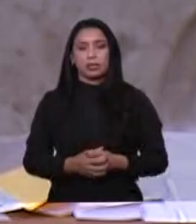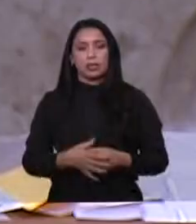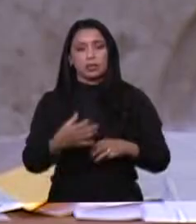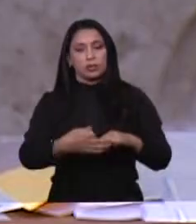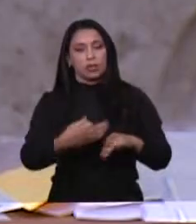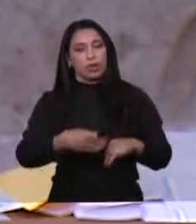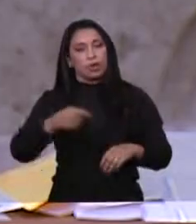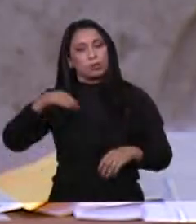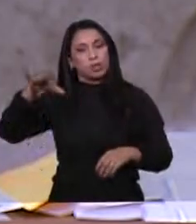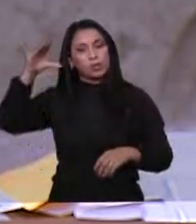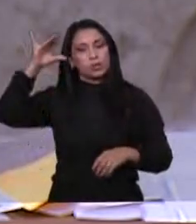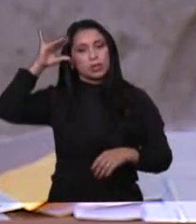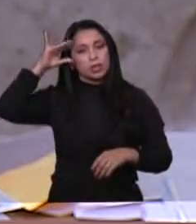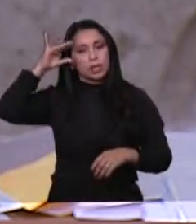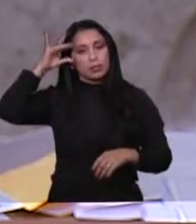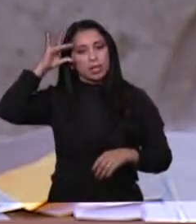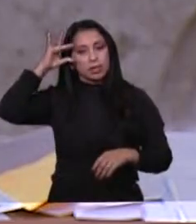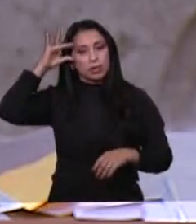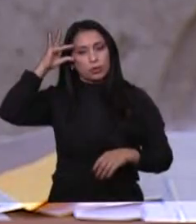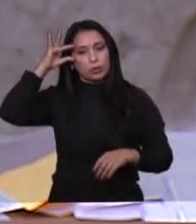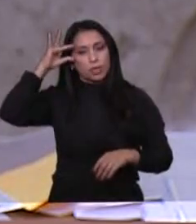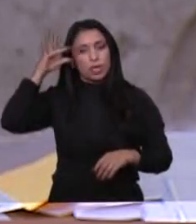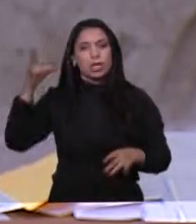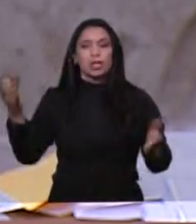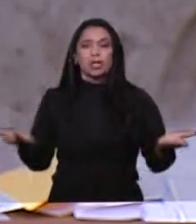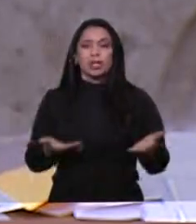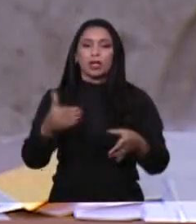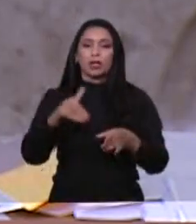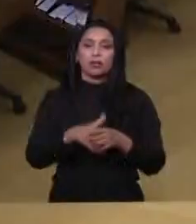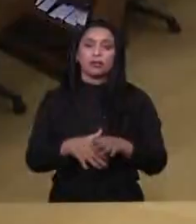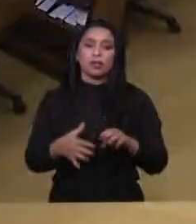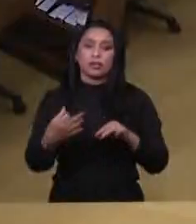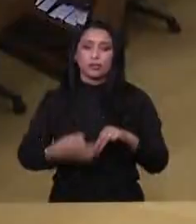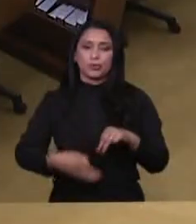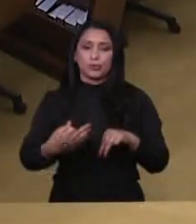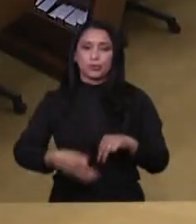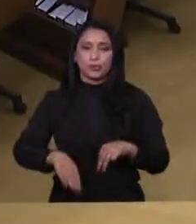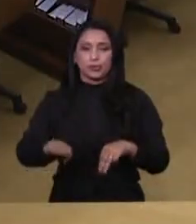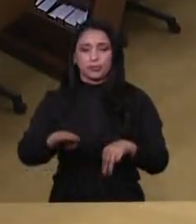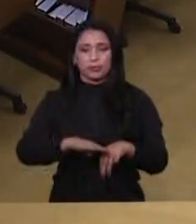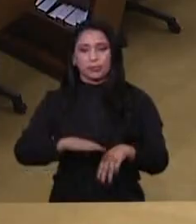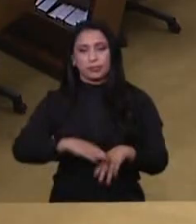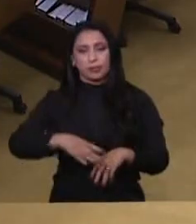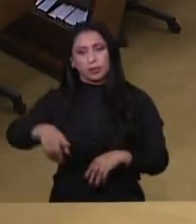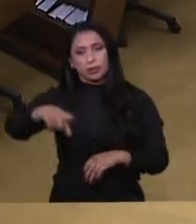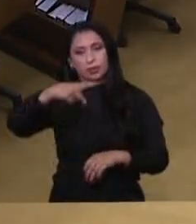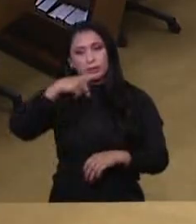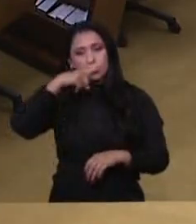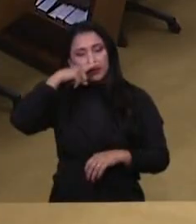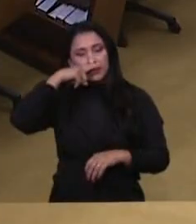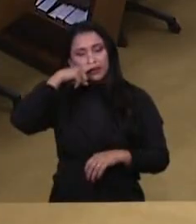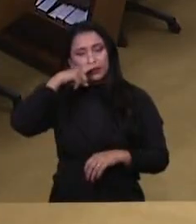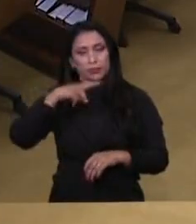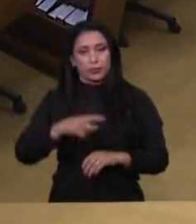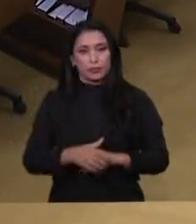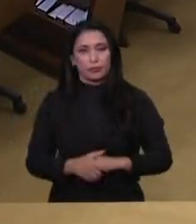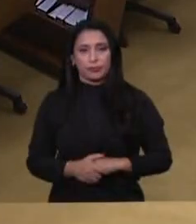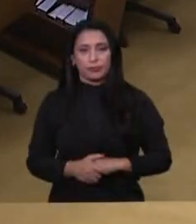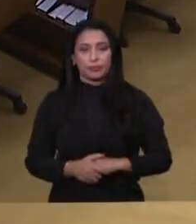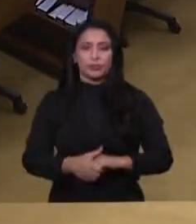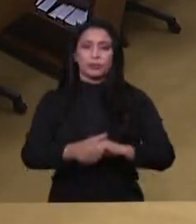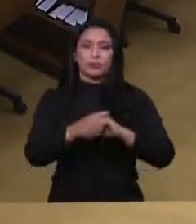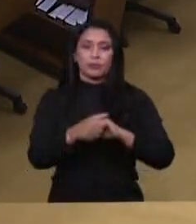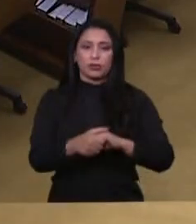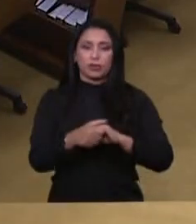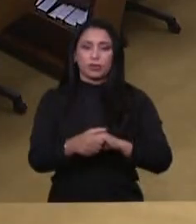Mendonça. Colho o voto do ministro Edson Fachin. Muito obrigado, senhora presidente. Cumprimento vossa excelência, os